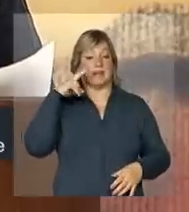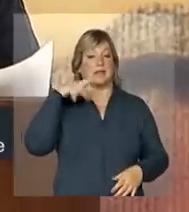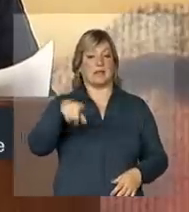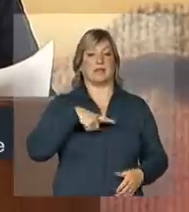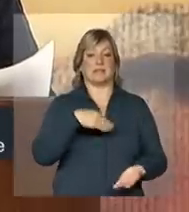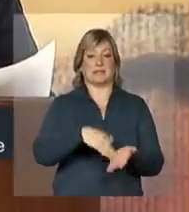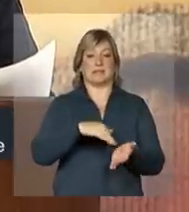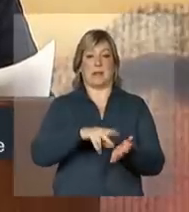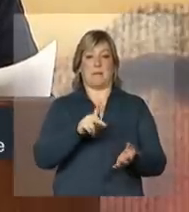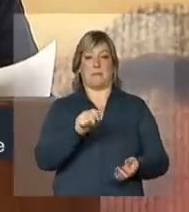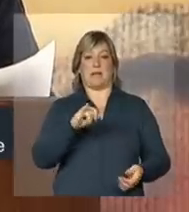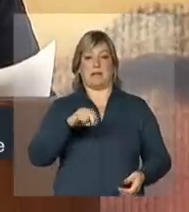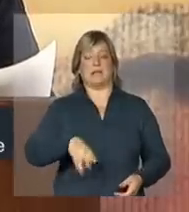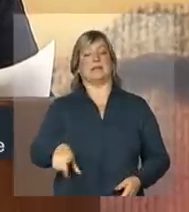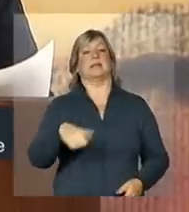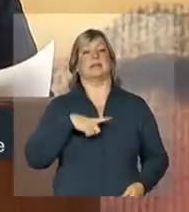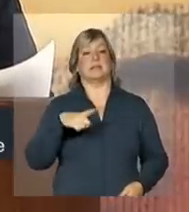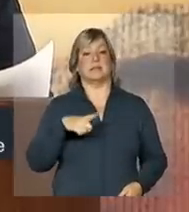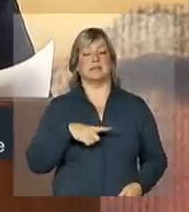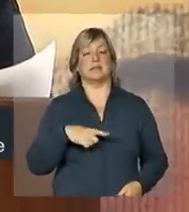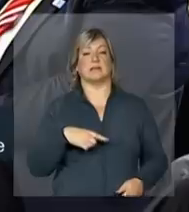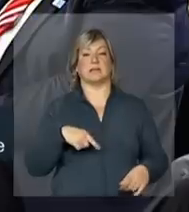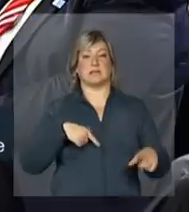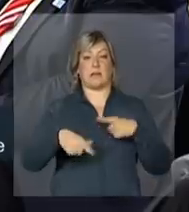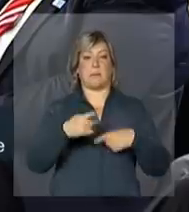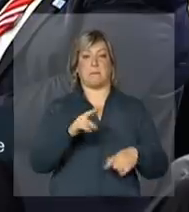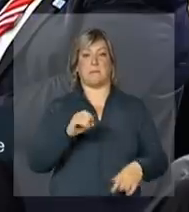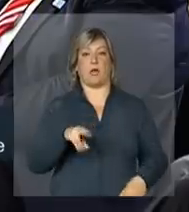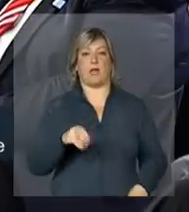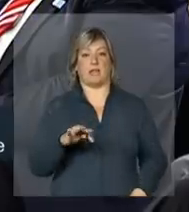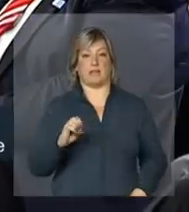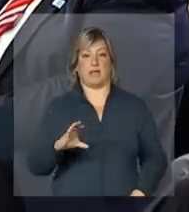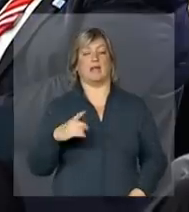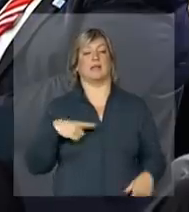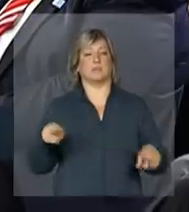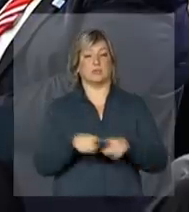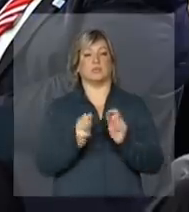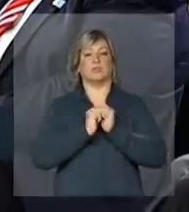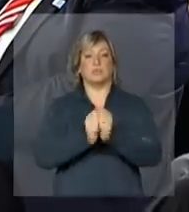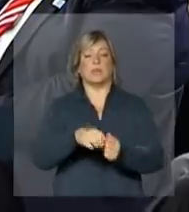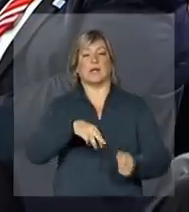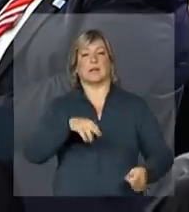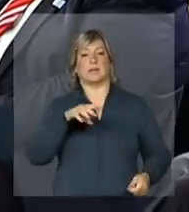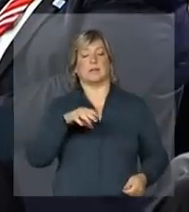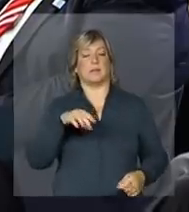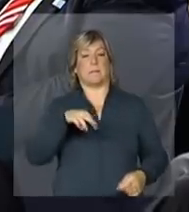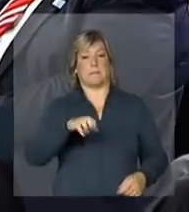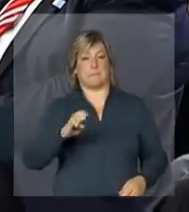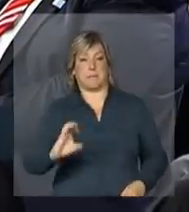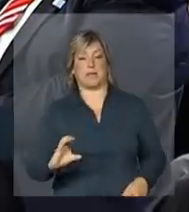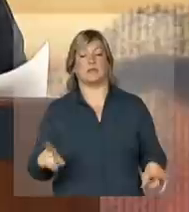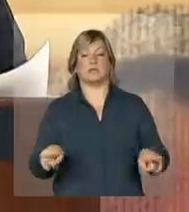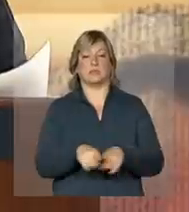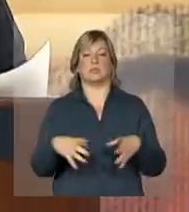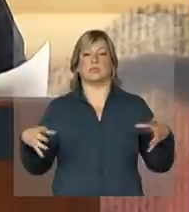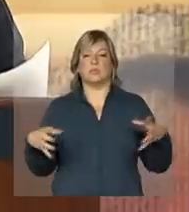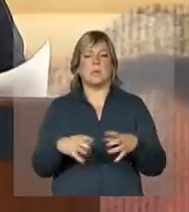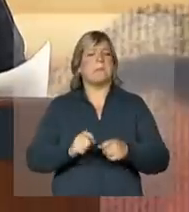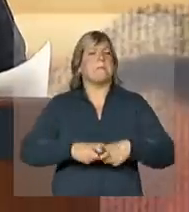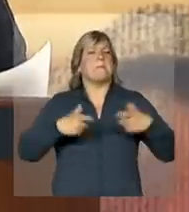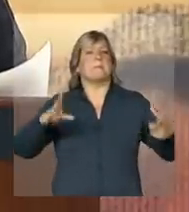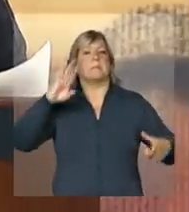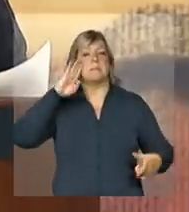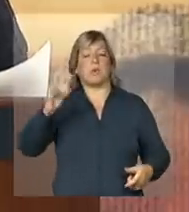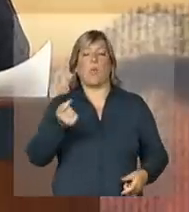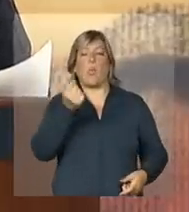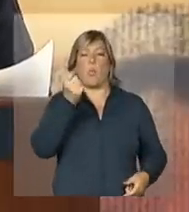painho nós temos na ação do Pronatec do Brasil sem miséria que é construído junto com o Ministério da Educação A grande maioria praticamente